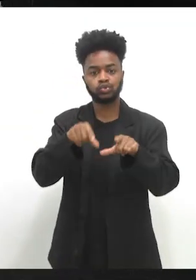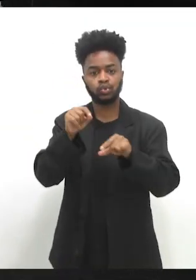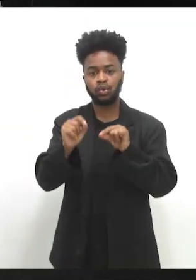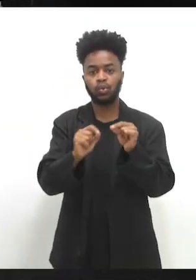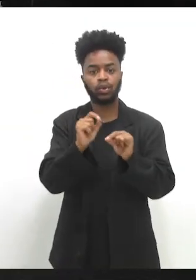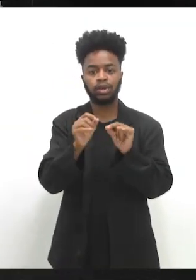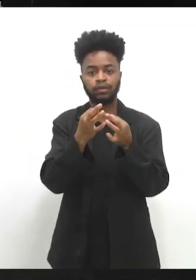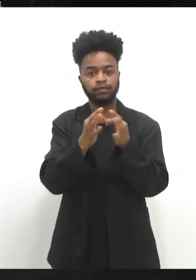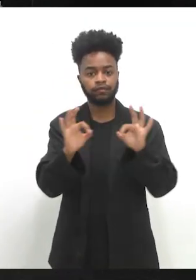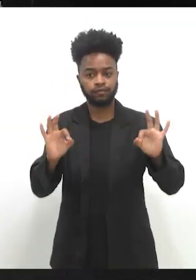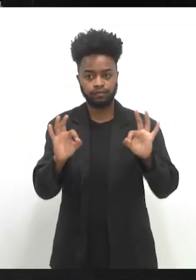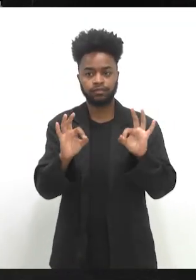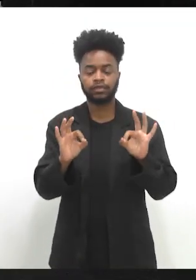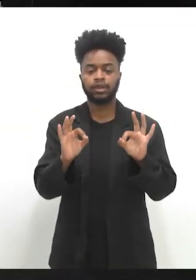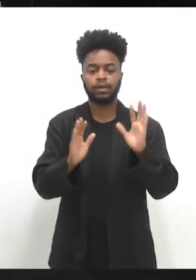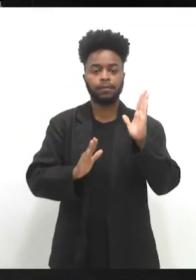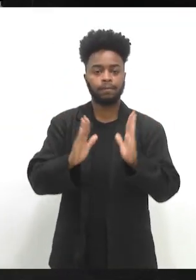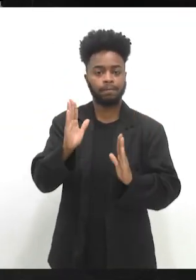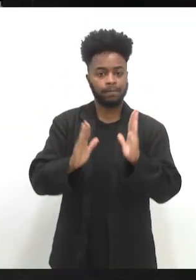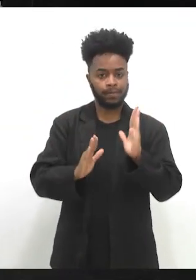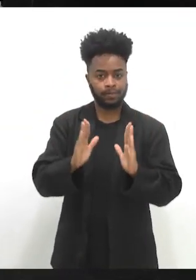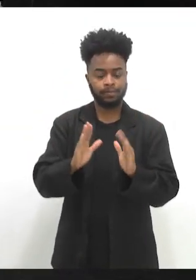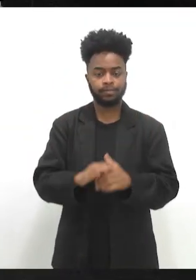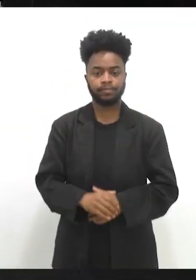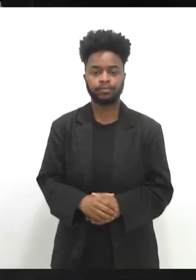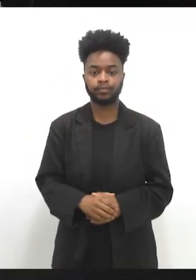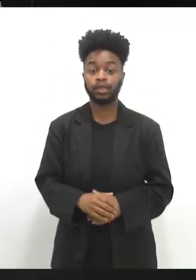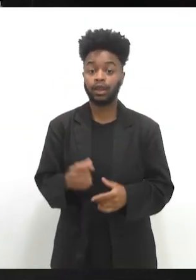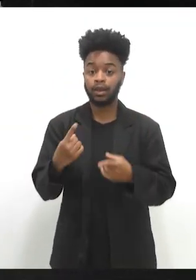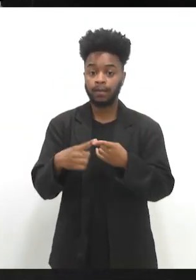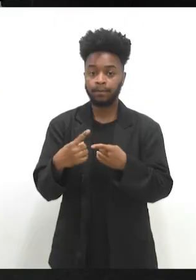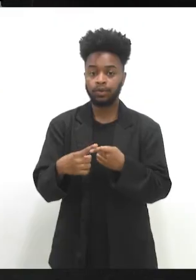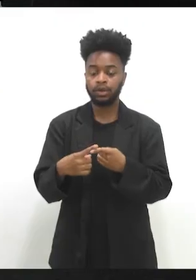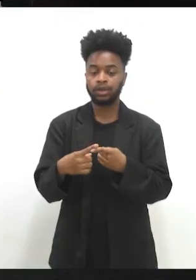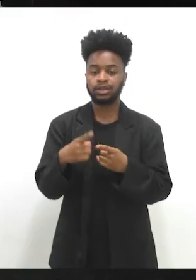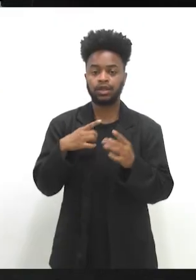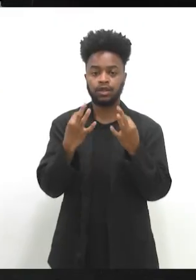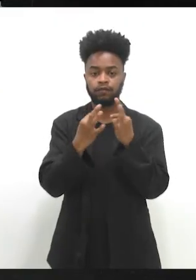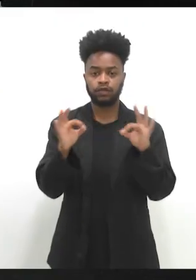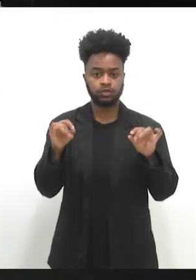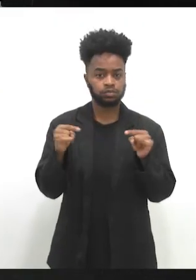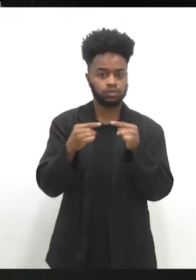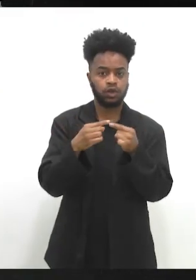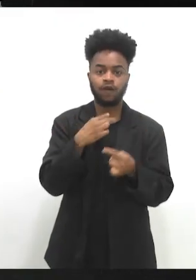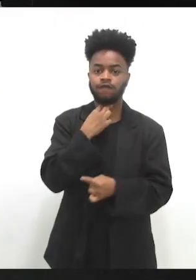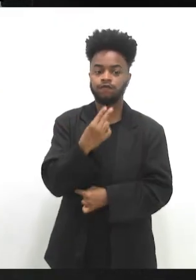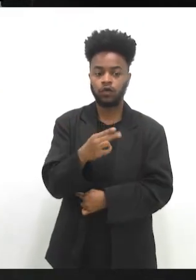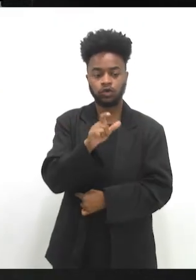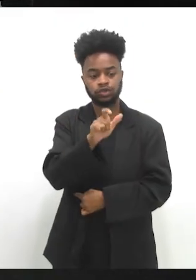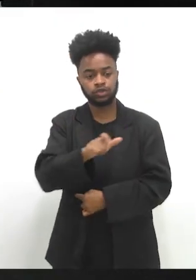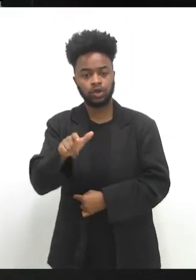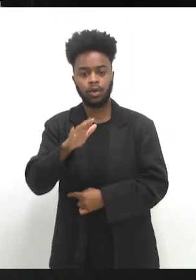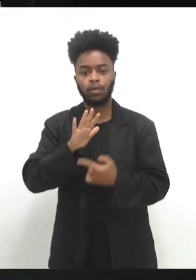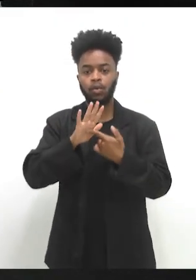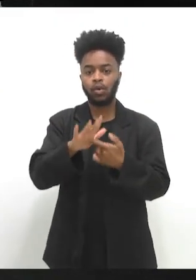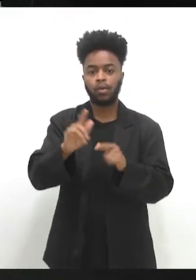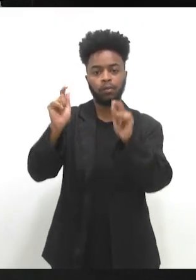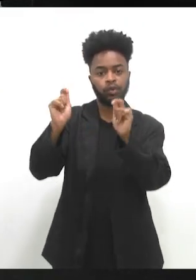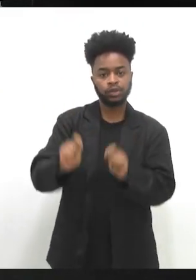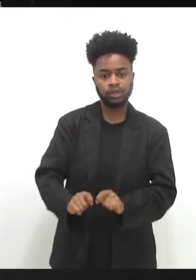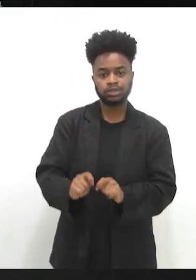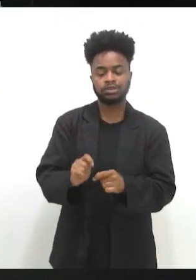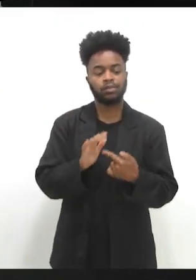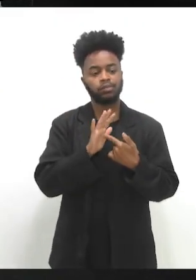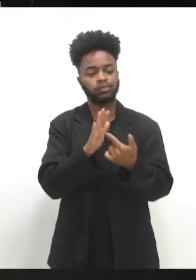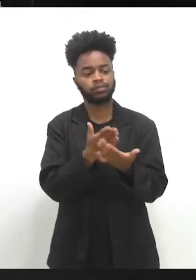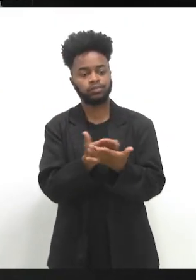os títulos que a gente vai apresentar durante toda a temporada, porque aí eu vou colocar um título que seja bom para aquela voz, para aquele cantor, mostrar o potencial